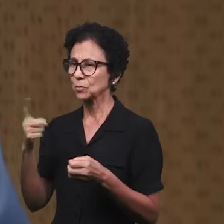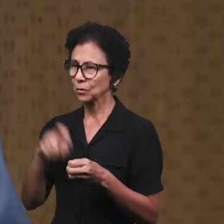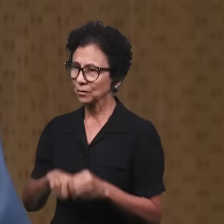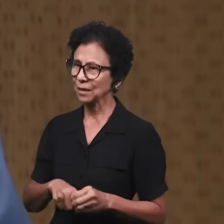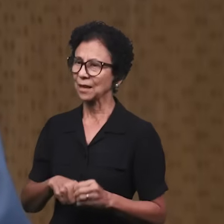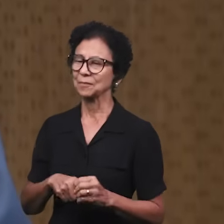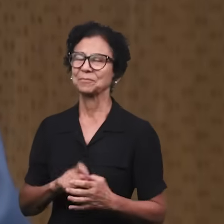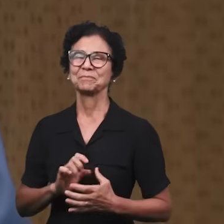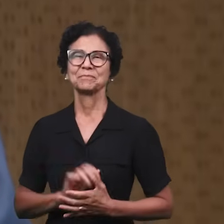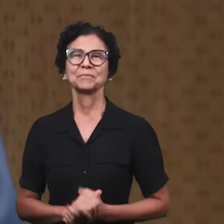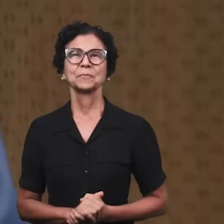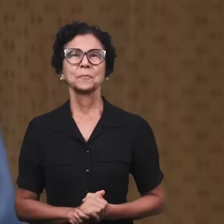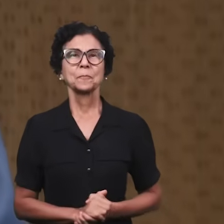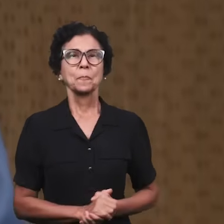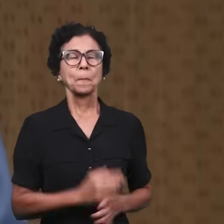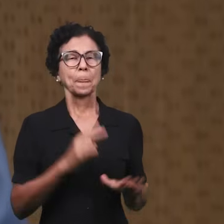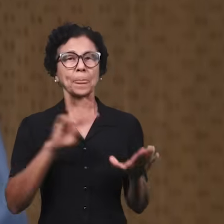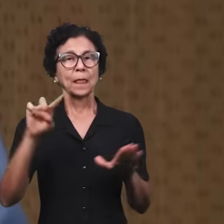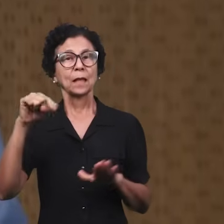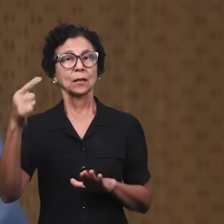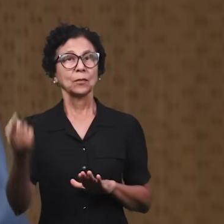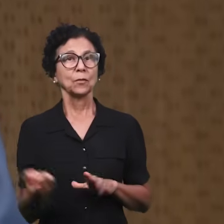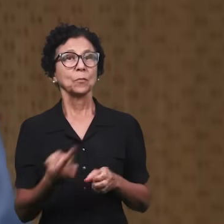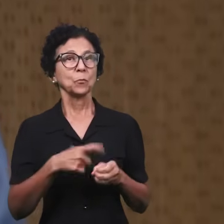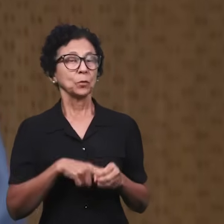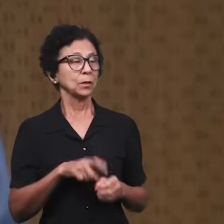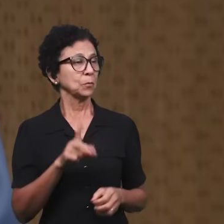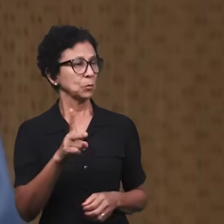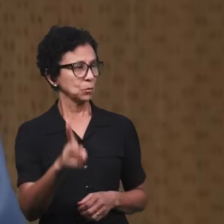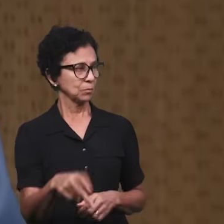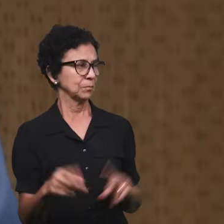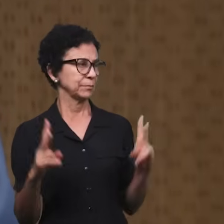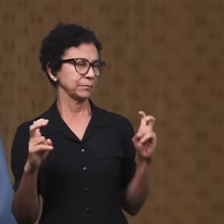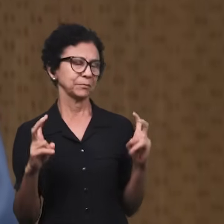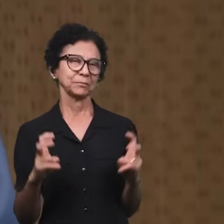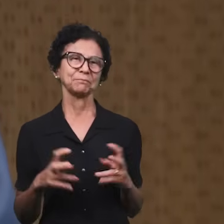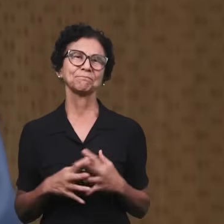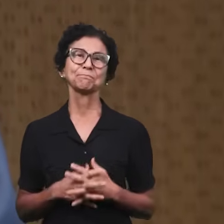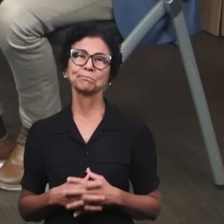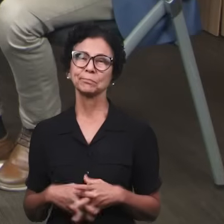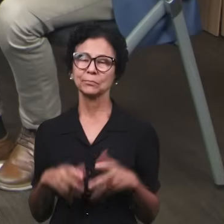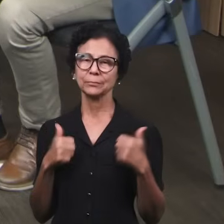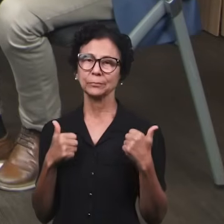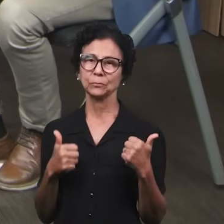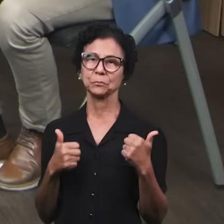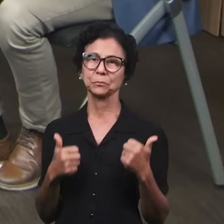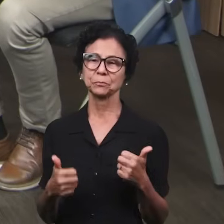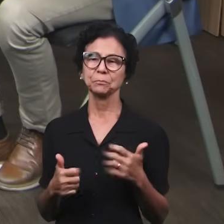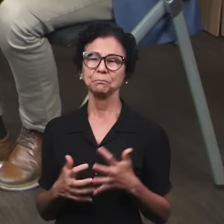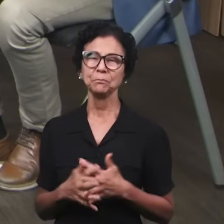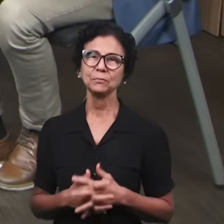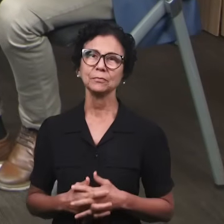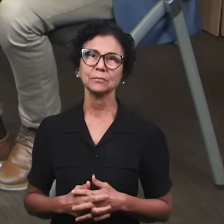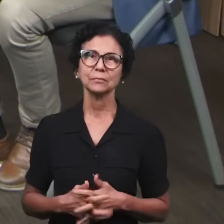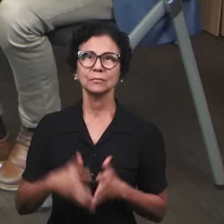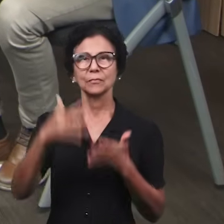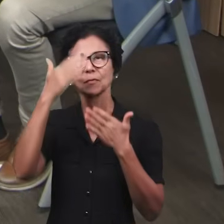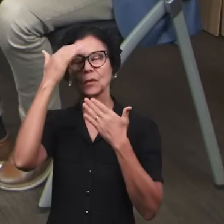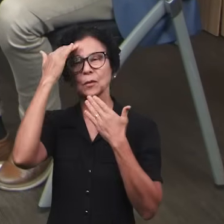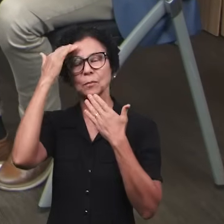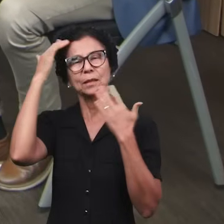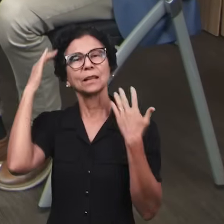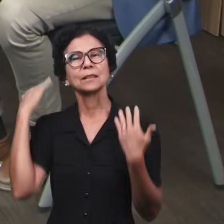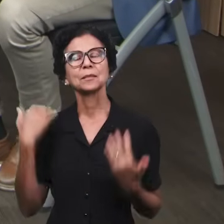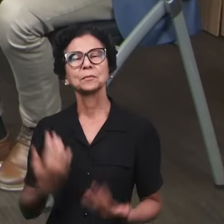pastor Juliano também, e que na semana que vem estaremos de volta para continuarmos com esse assunto. Muito bom. Queridos jovens, obrigado pela